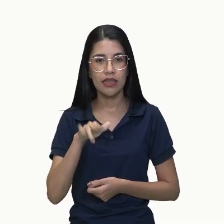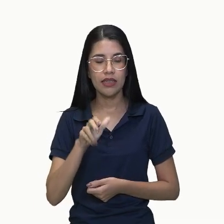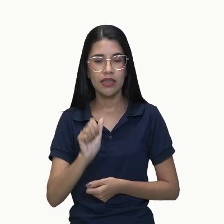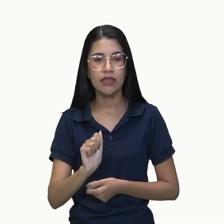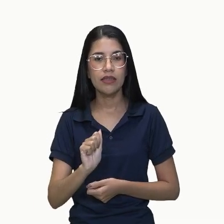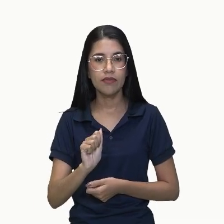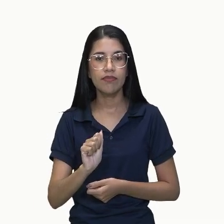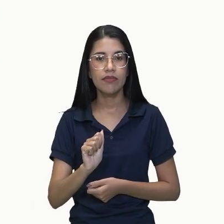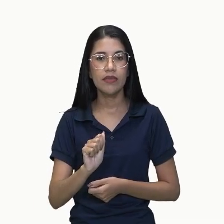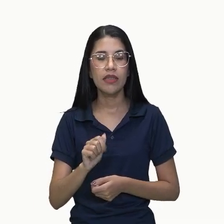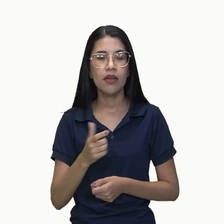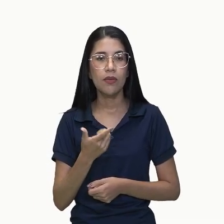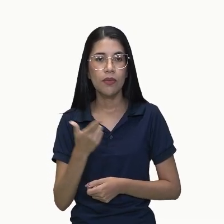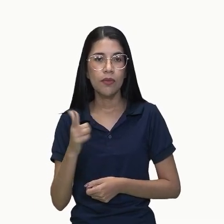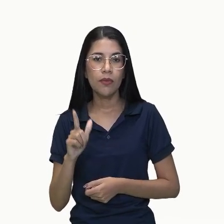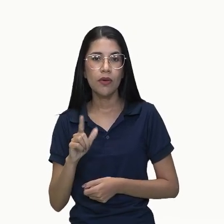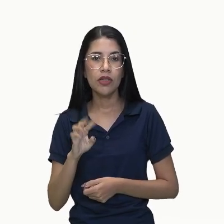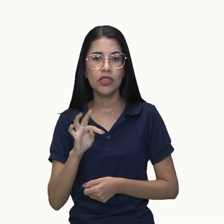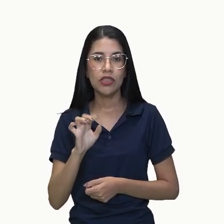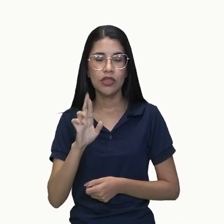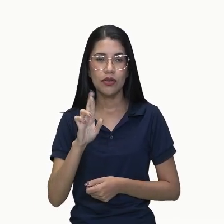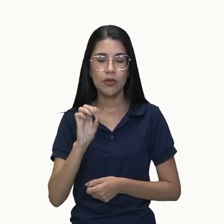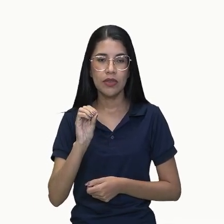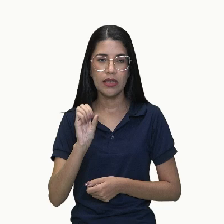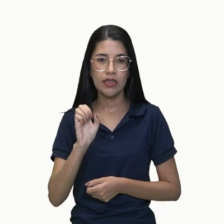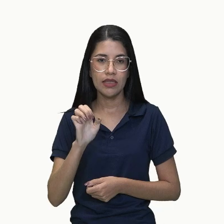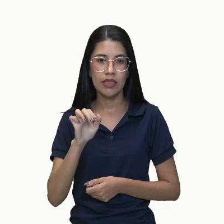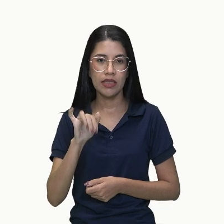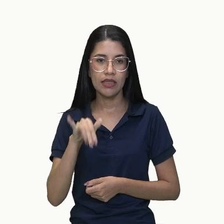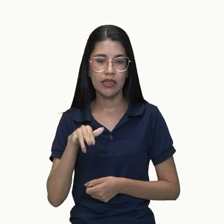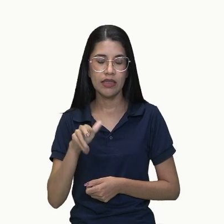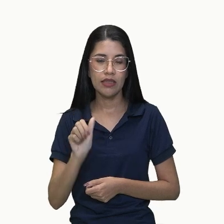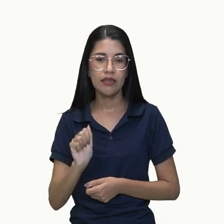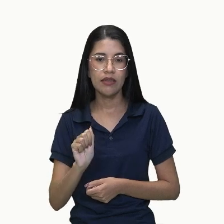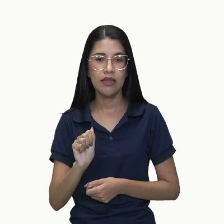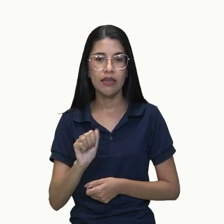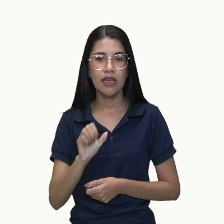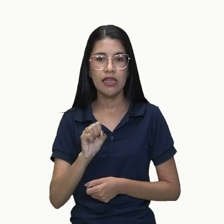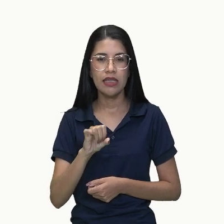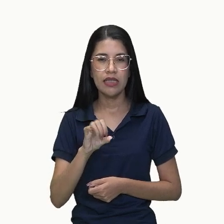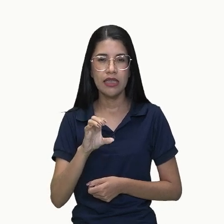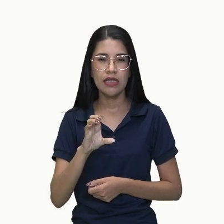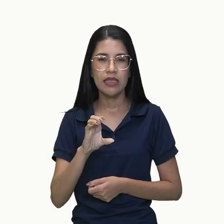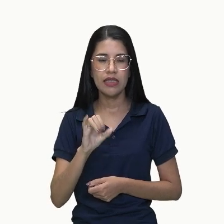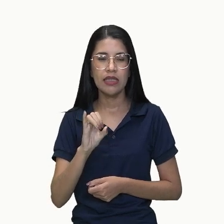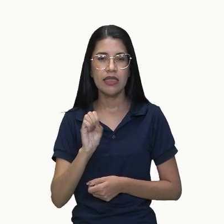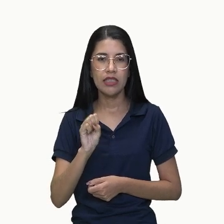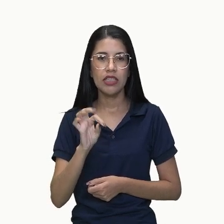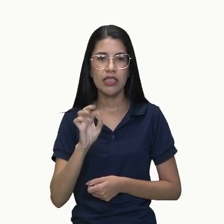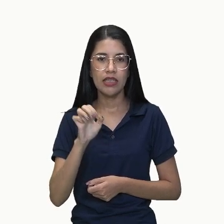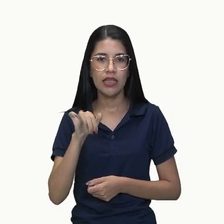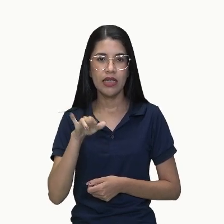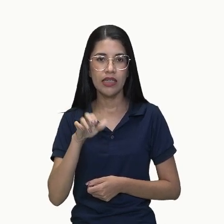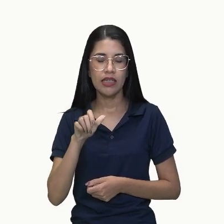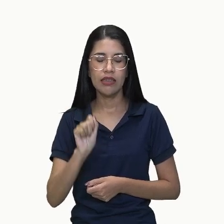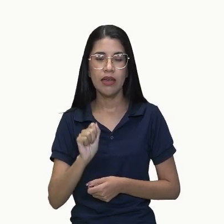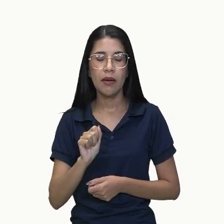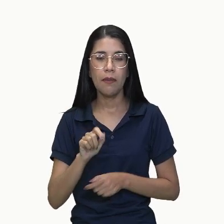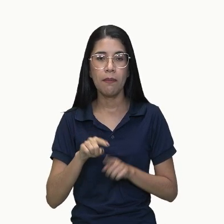aí a tirosina, nós temos a cifteína, e tem algumas que não tem